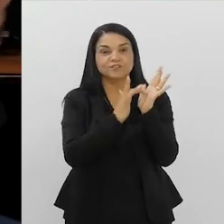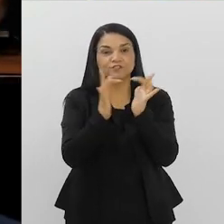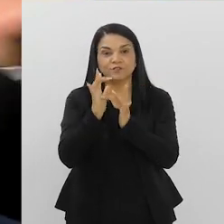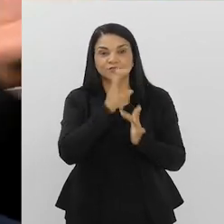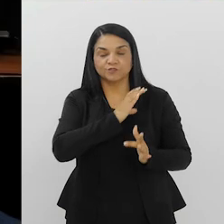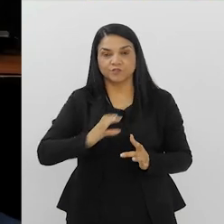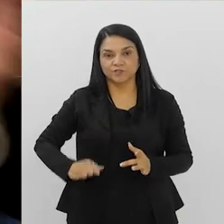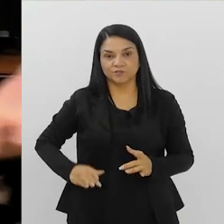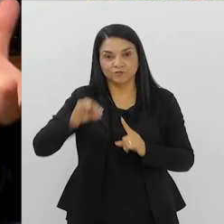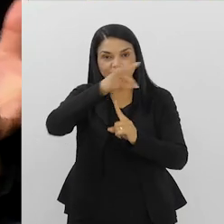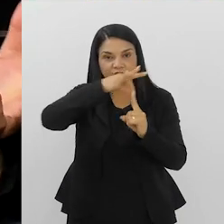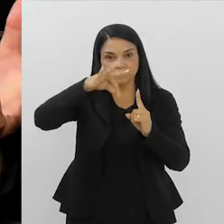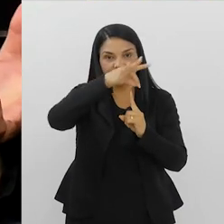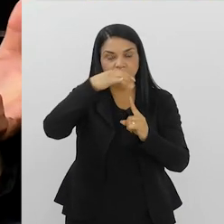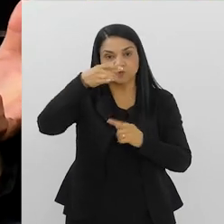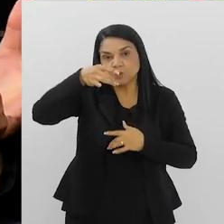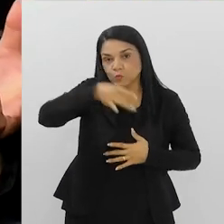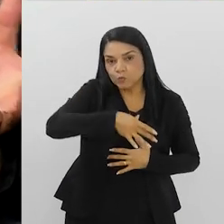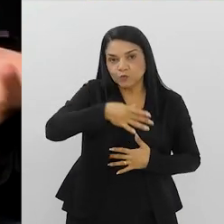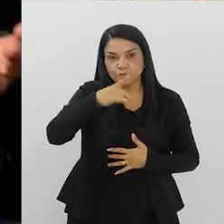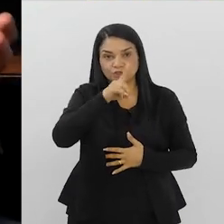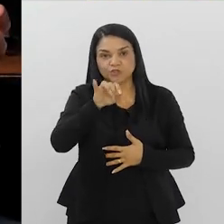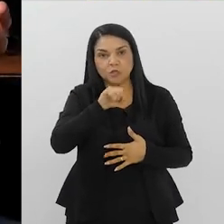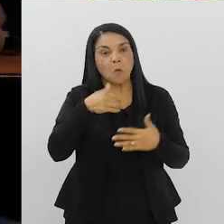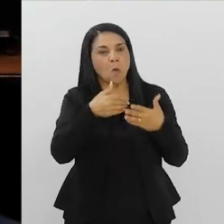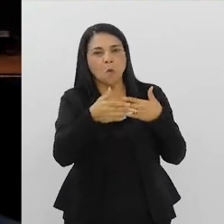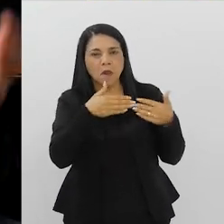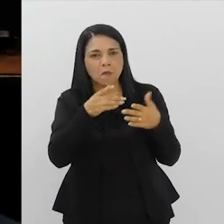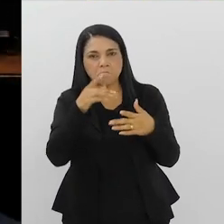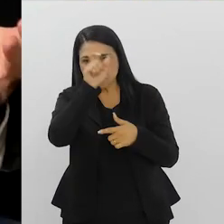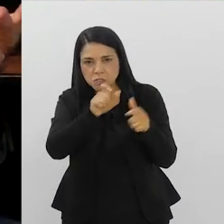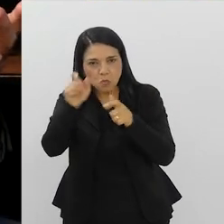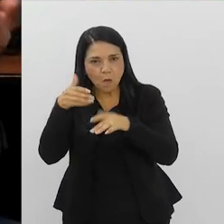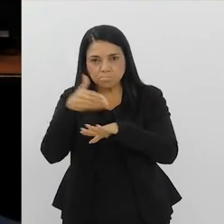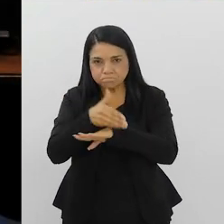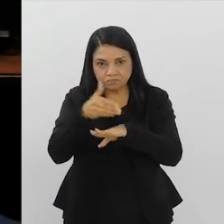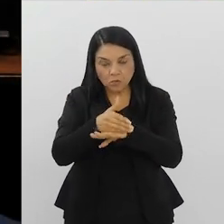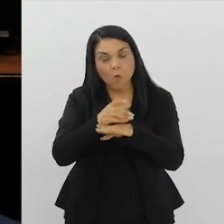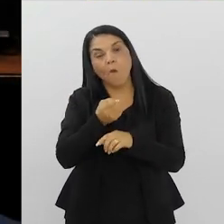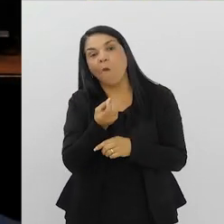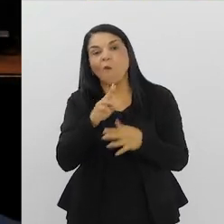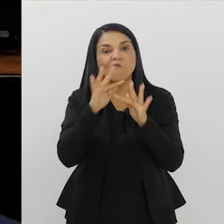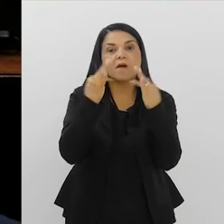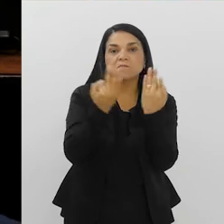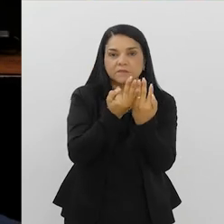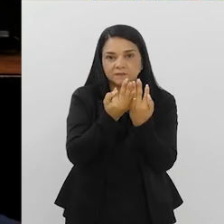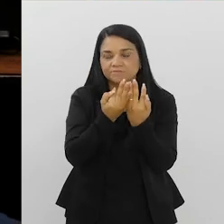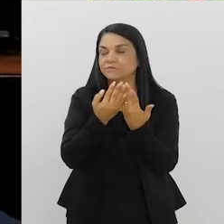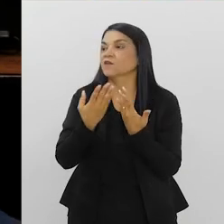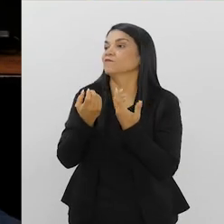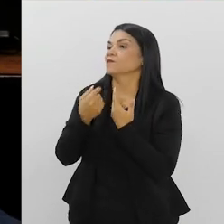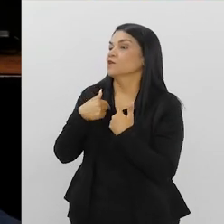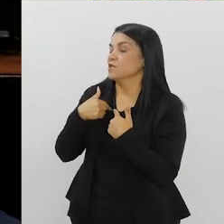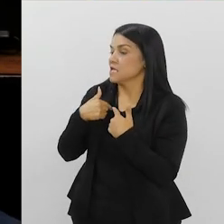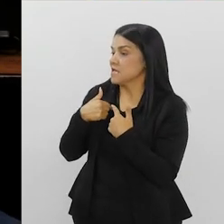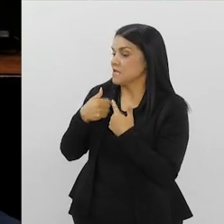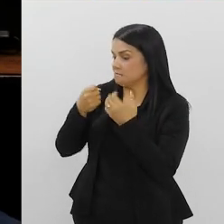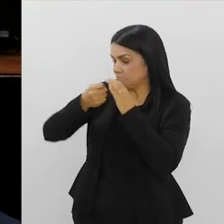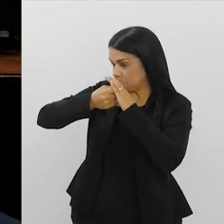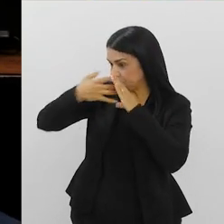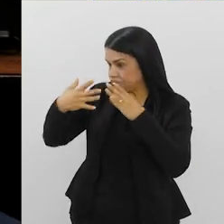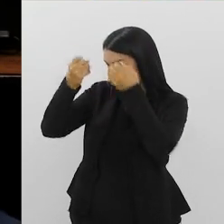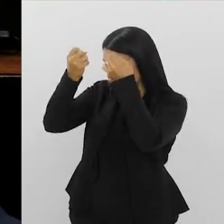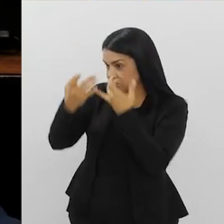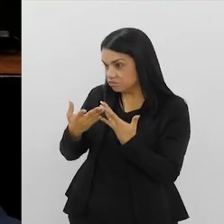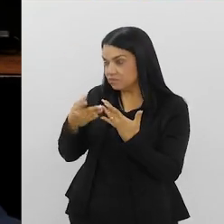caridade e 1 Milhão para fazer a propaganda dessa caridade é é o inverso né então eu acho que essa descrição vem